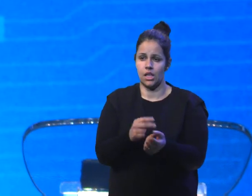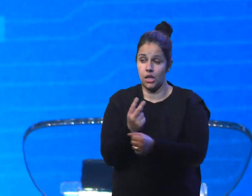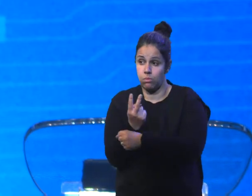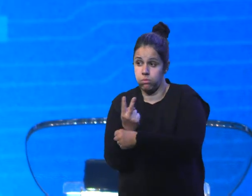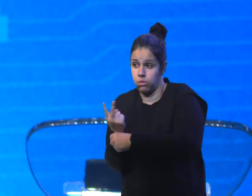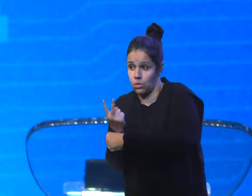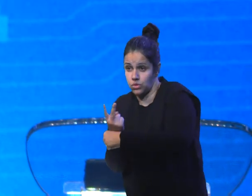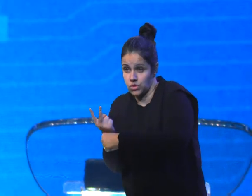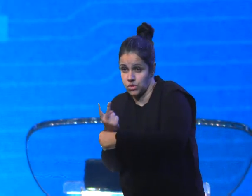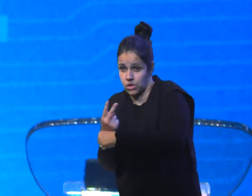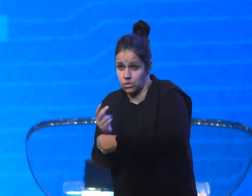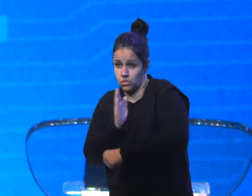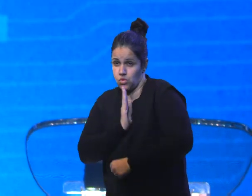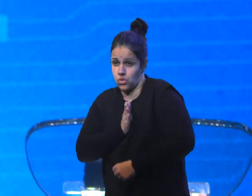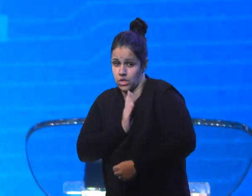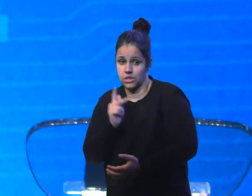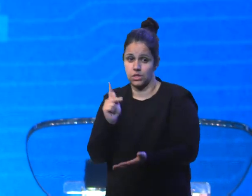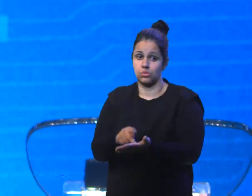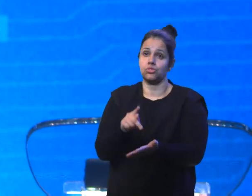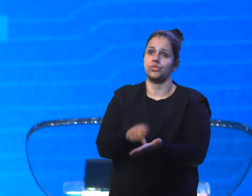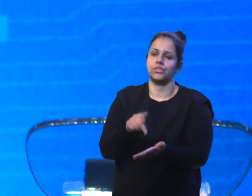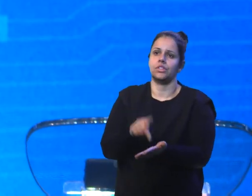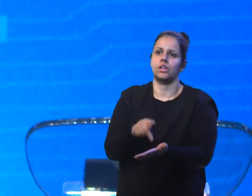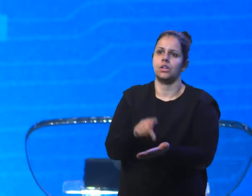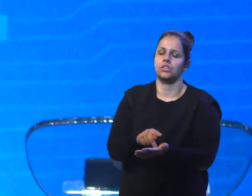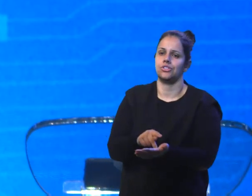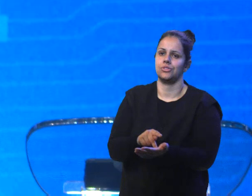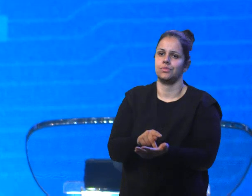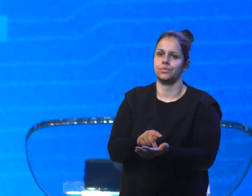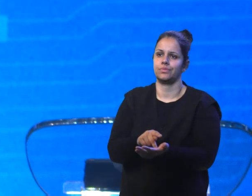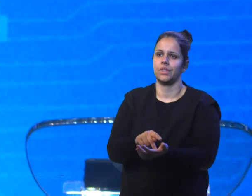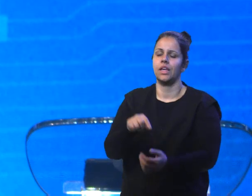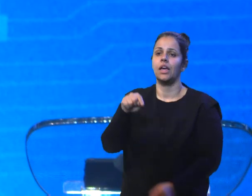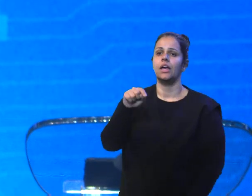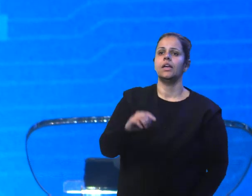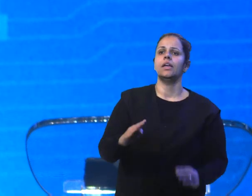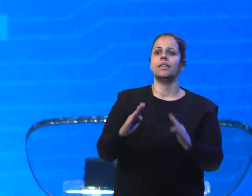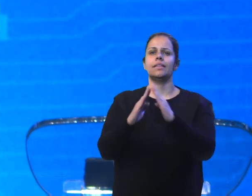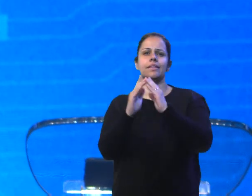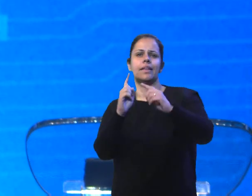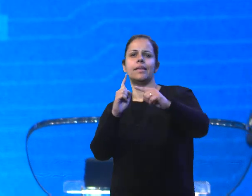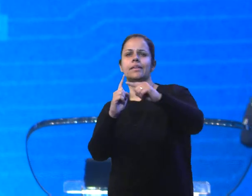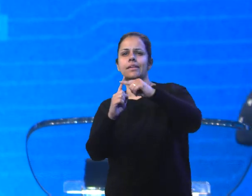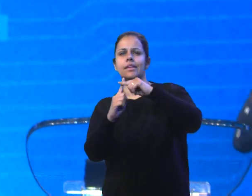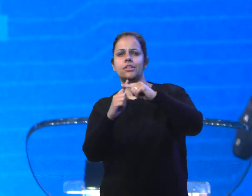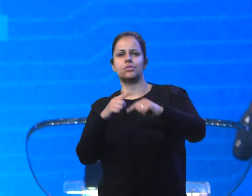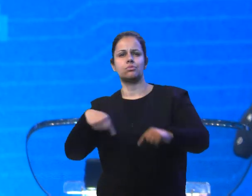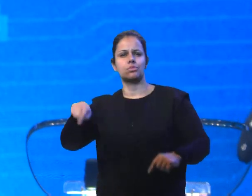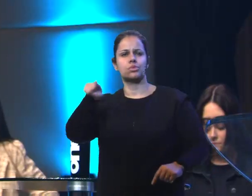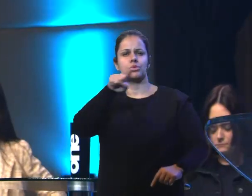porque todo mundo está. Está aqui porque é legal. Ele está cansado destes.